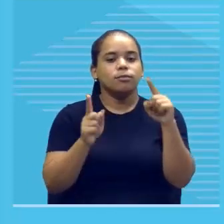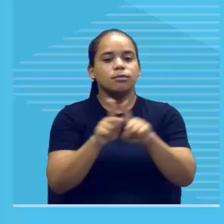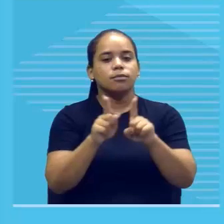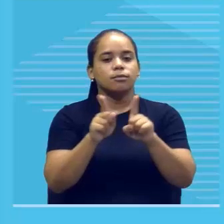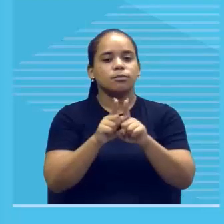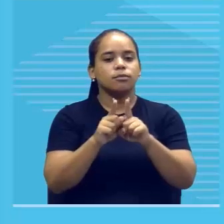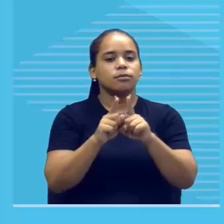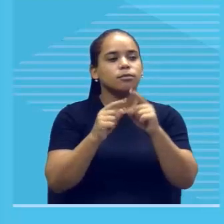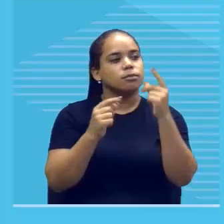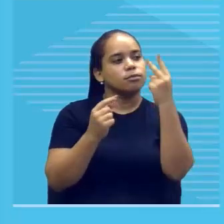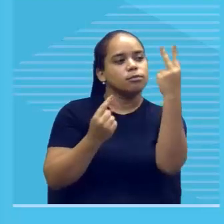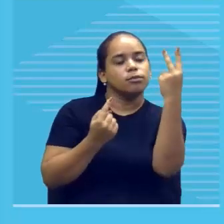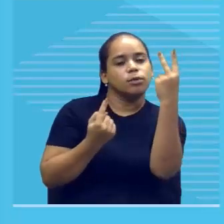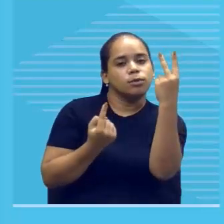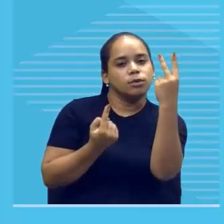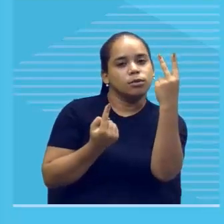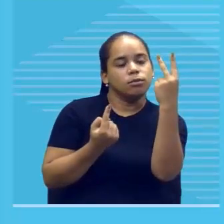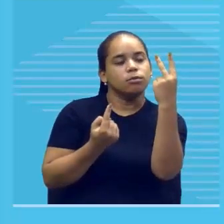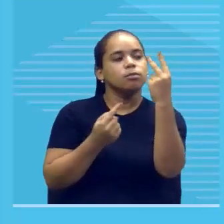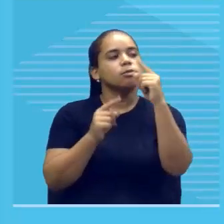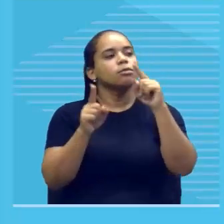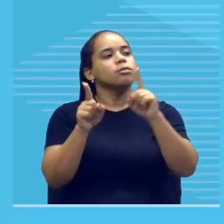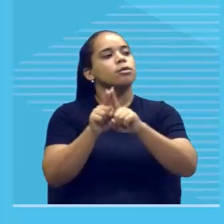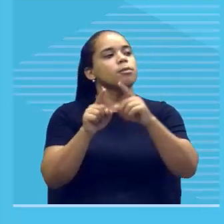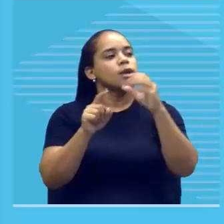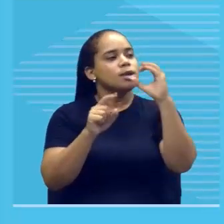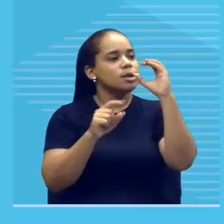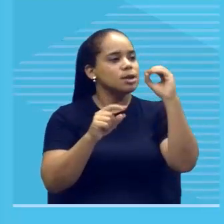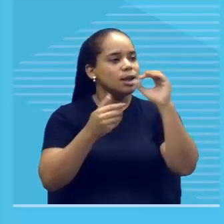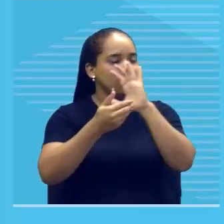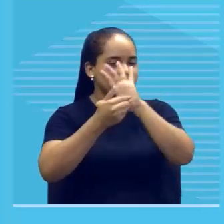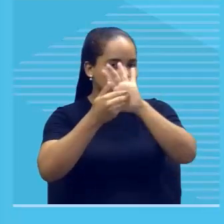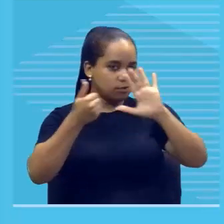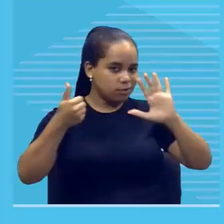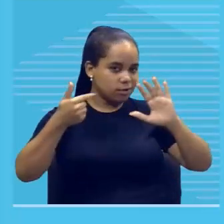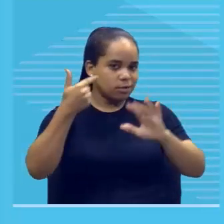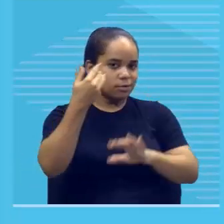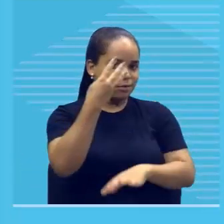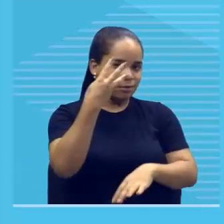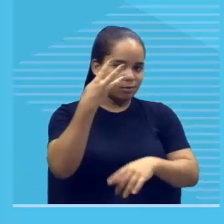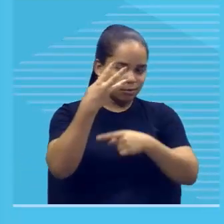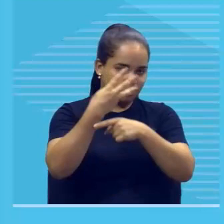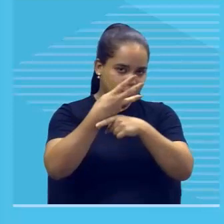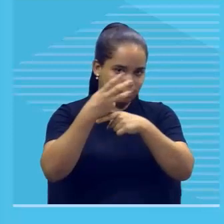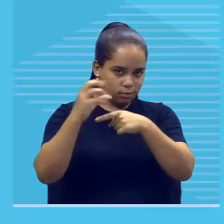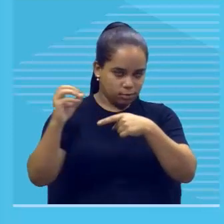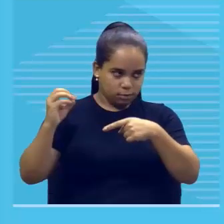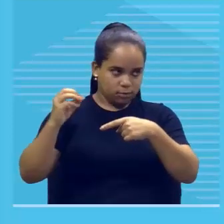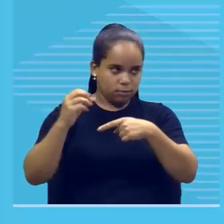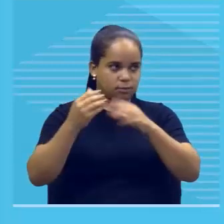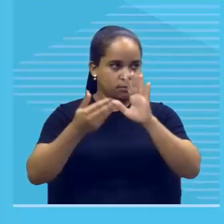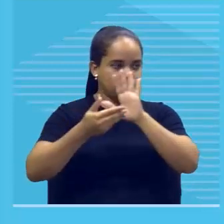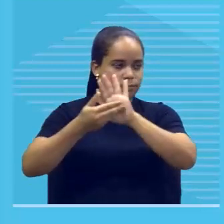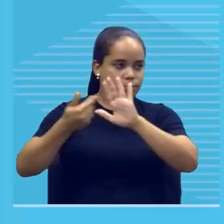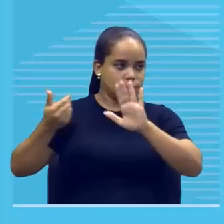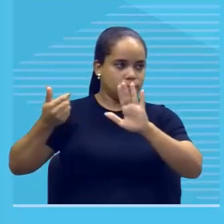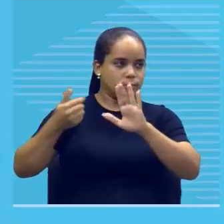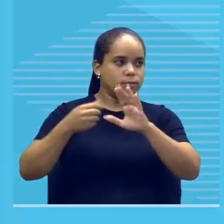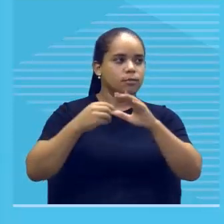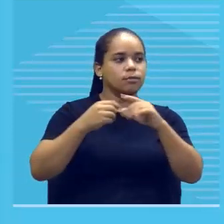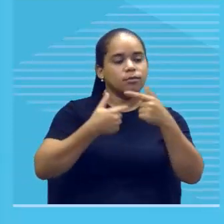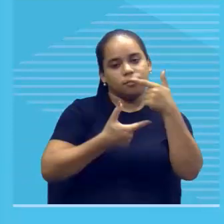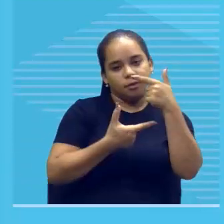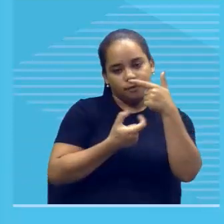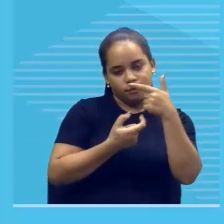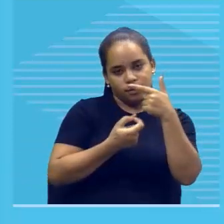em pai chama 10 do 300 não é isso ó 10 do 300 sempre